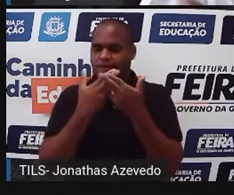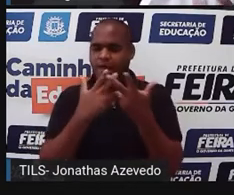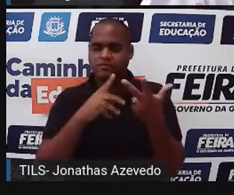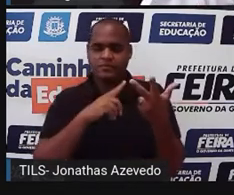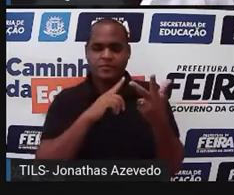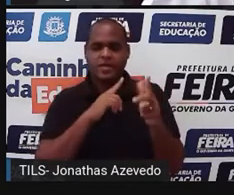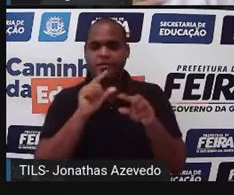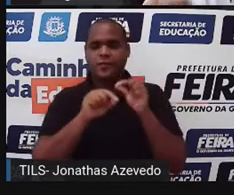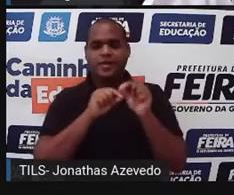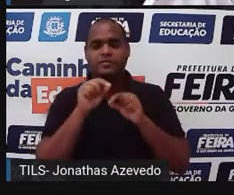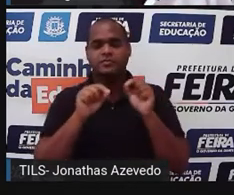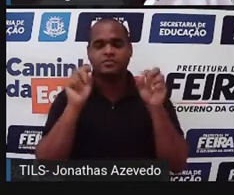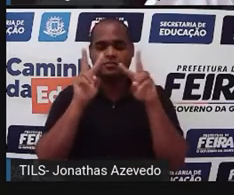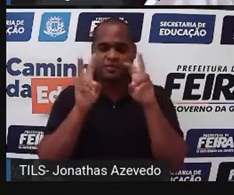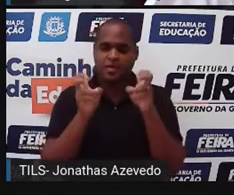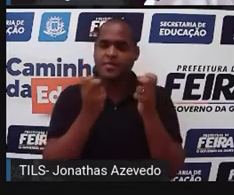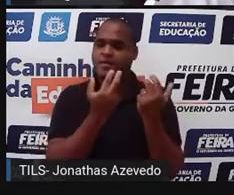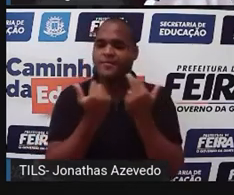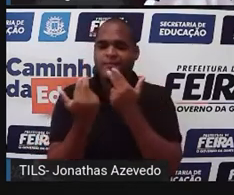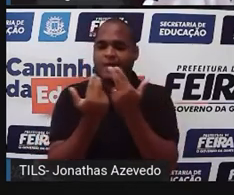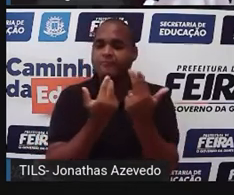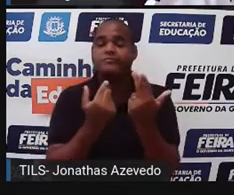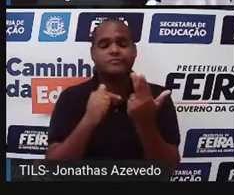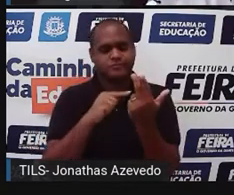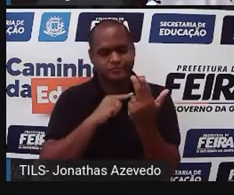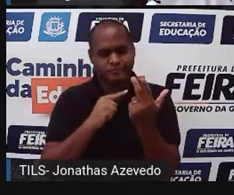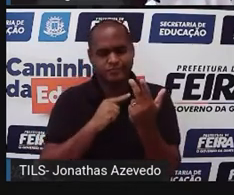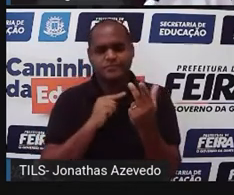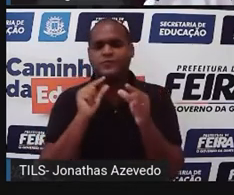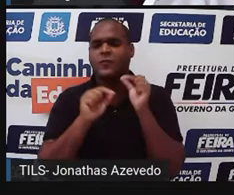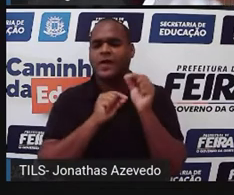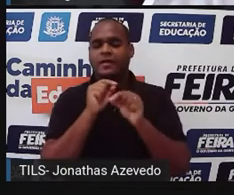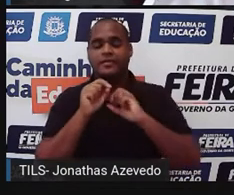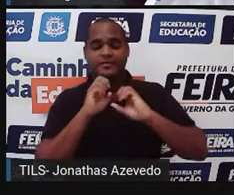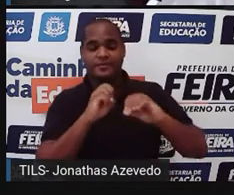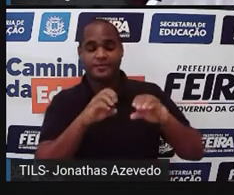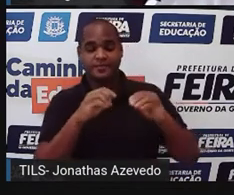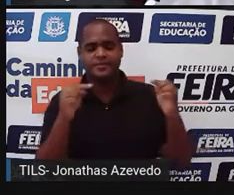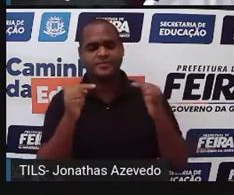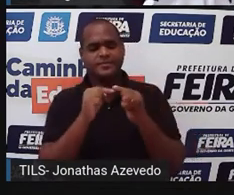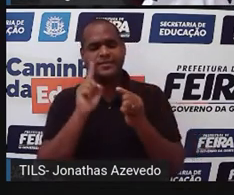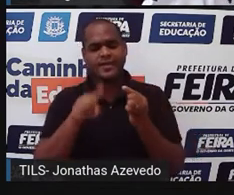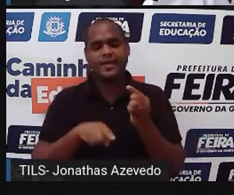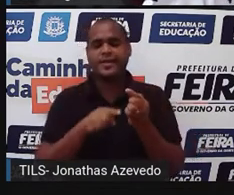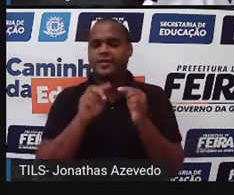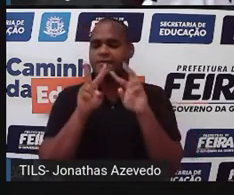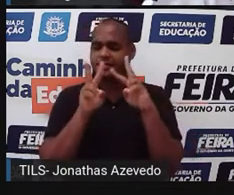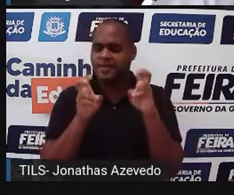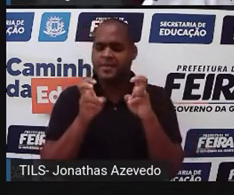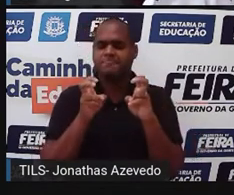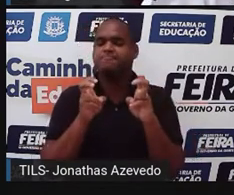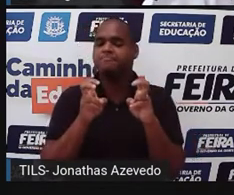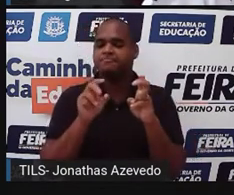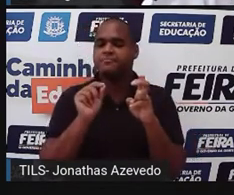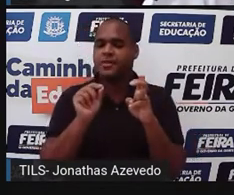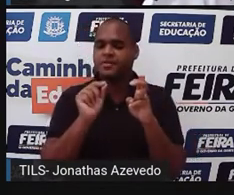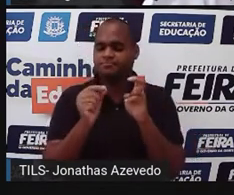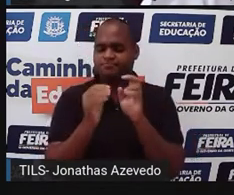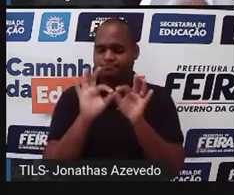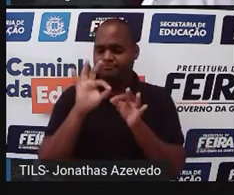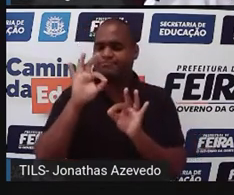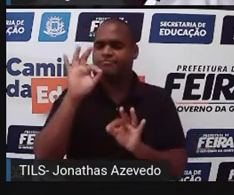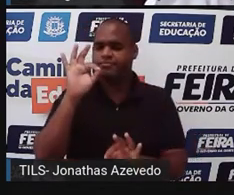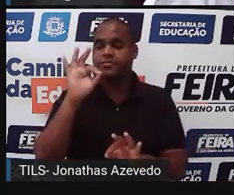basicamente esse mesmo tema ao longo dessas aulas Porque de fato é um tema é um pouquinho maior e aí a gente